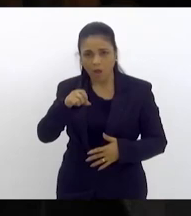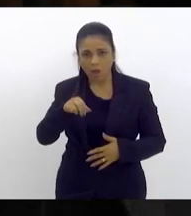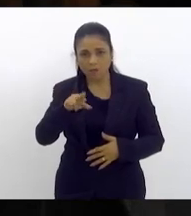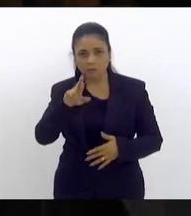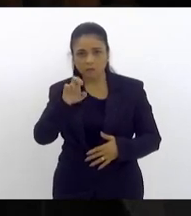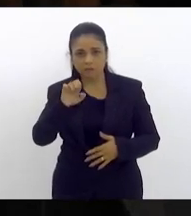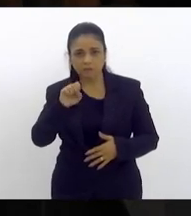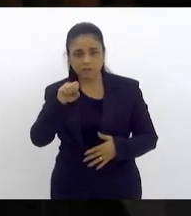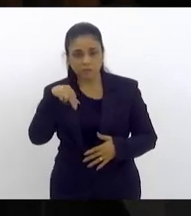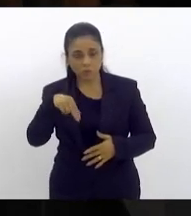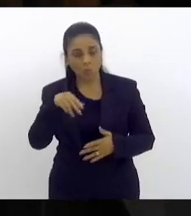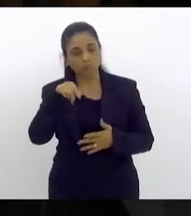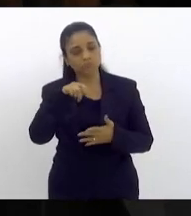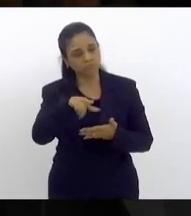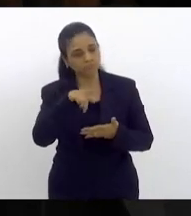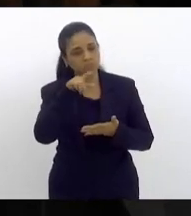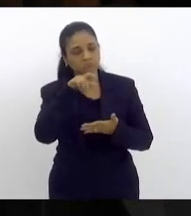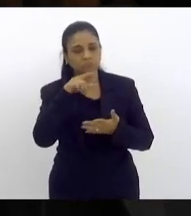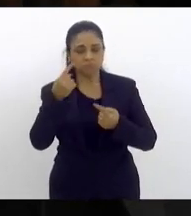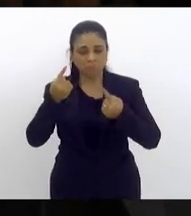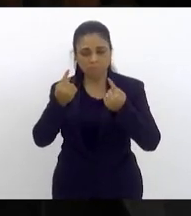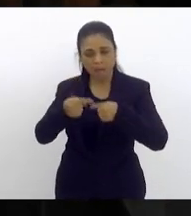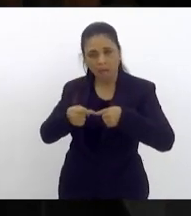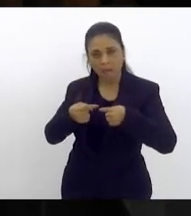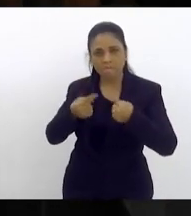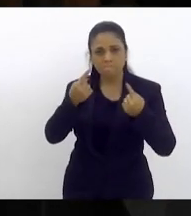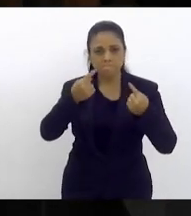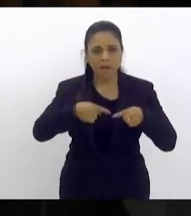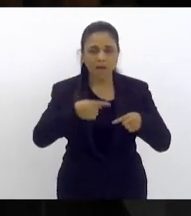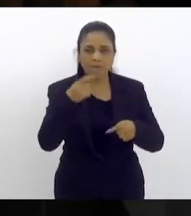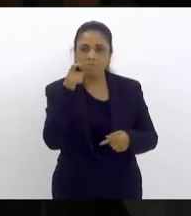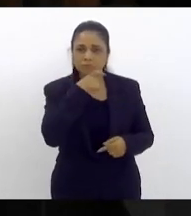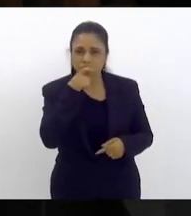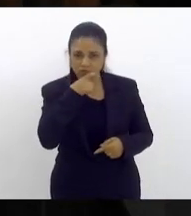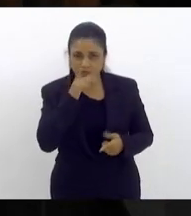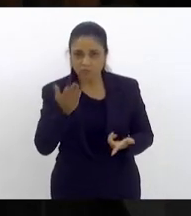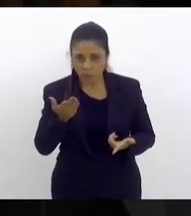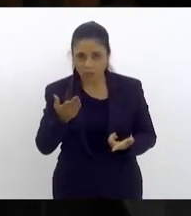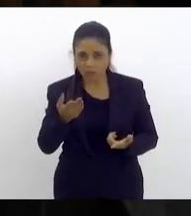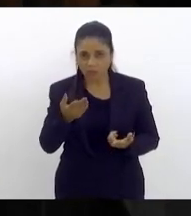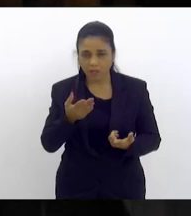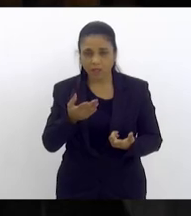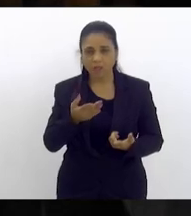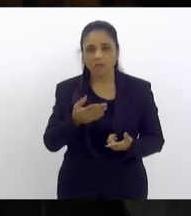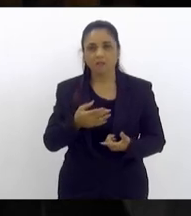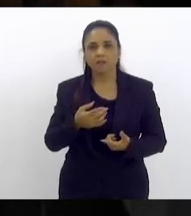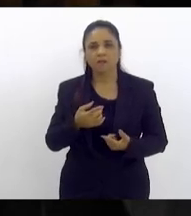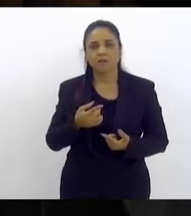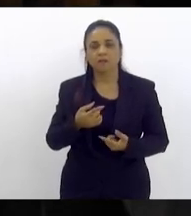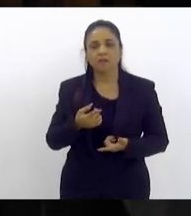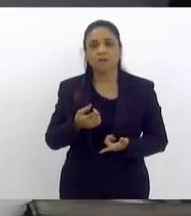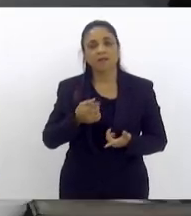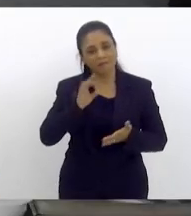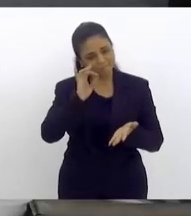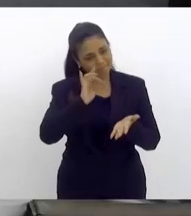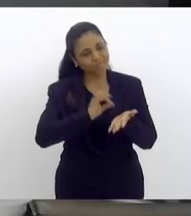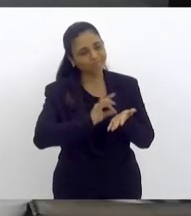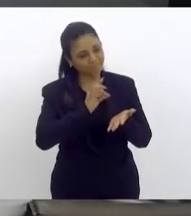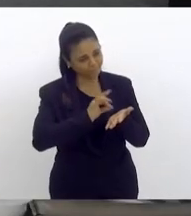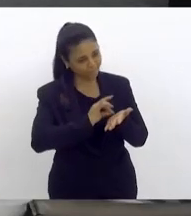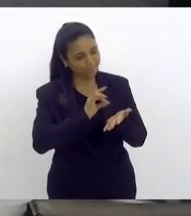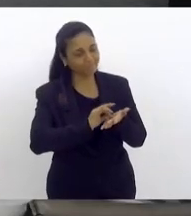era dita o deputado Anderson rebatia a mentira não é esse deputado Anderson Moraes Pois é Rodrigo é